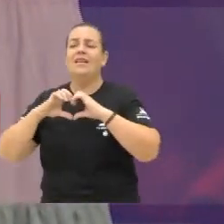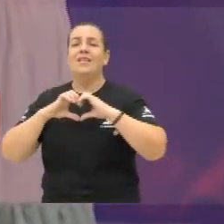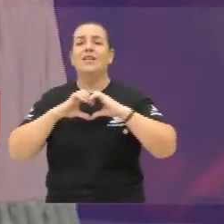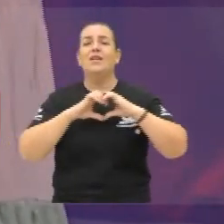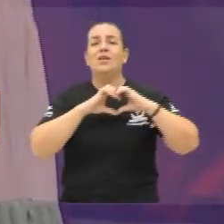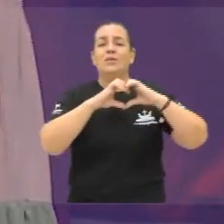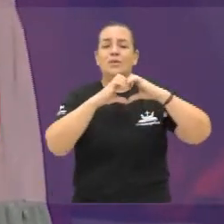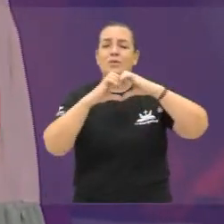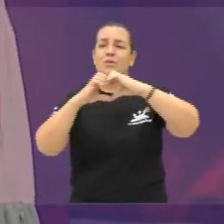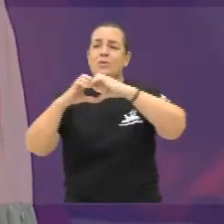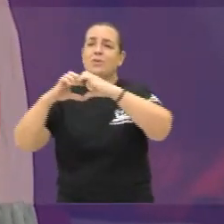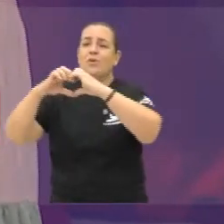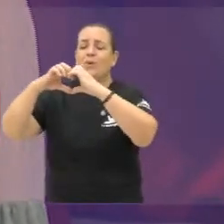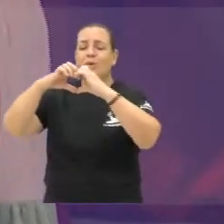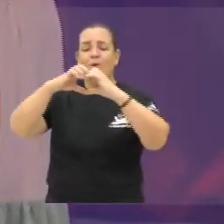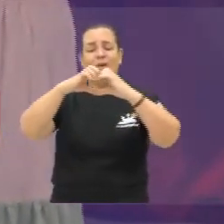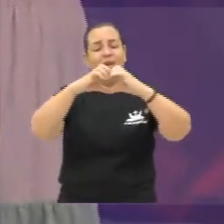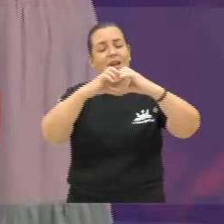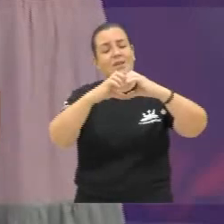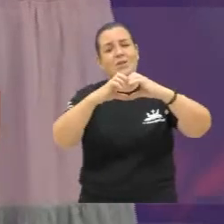libertar nossos